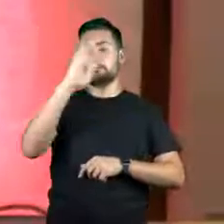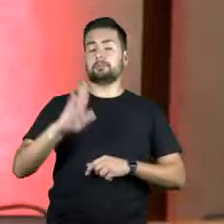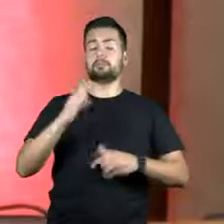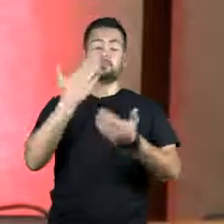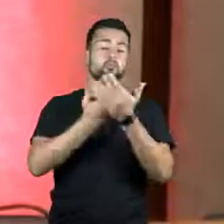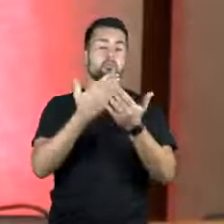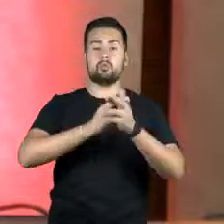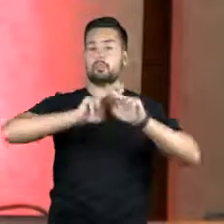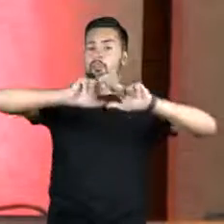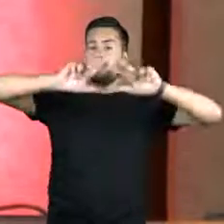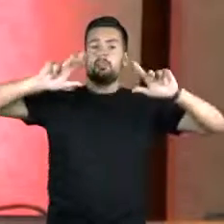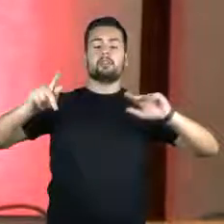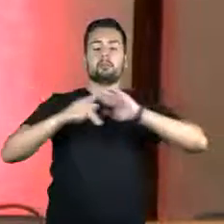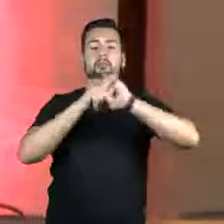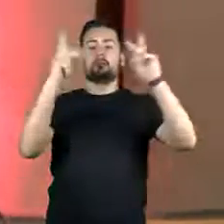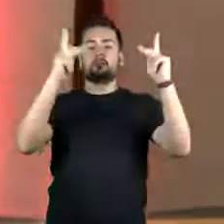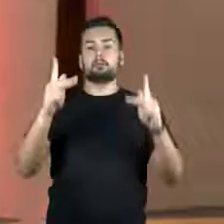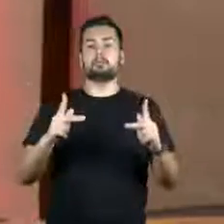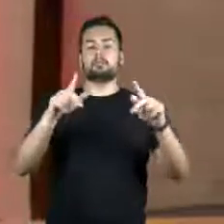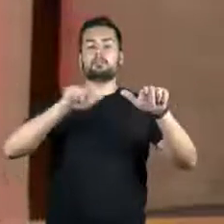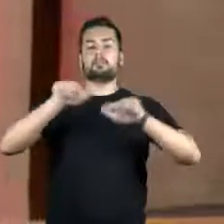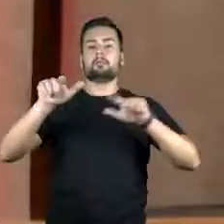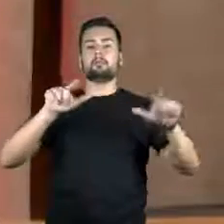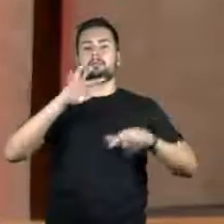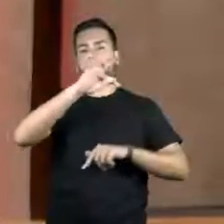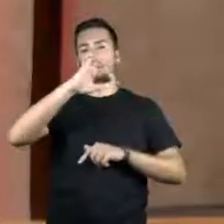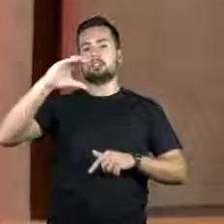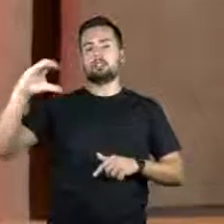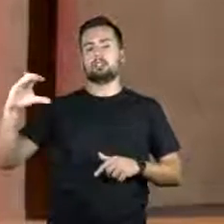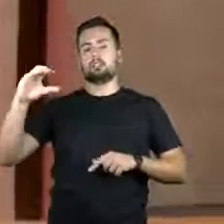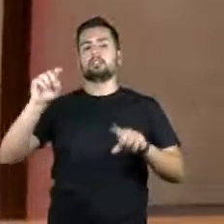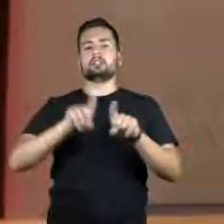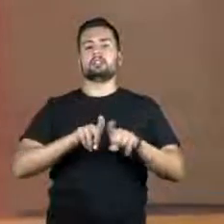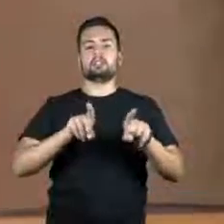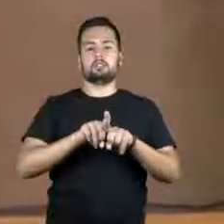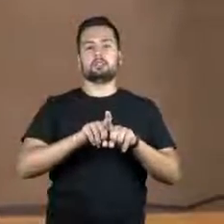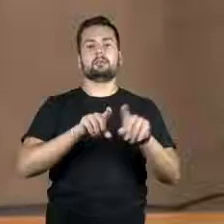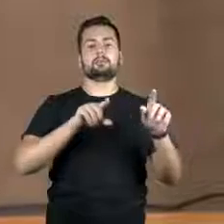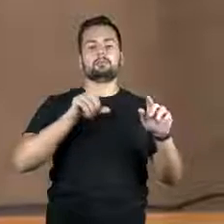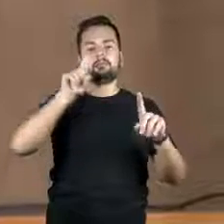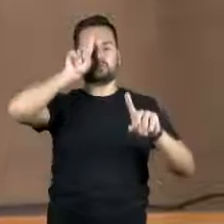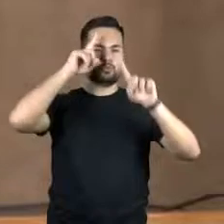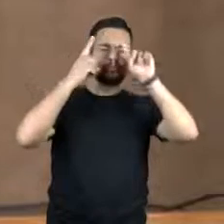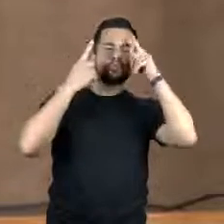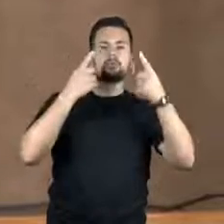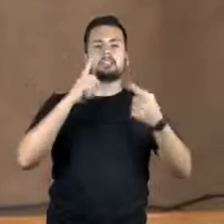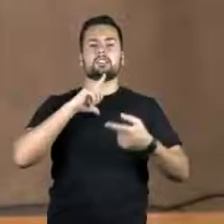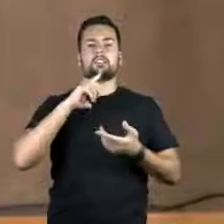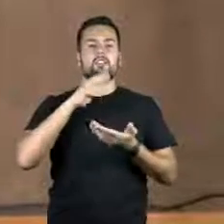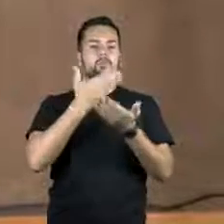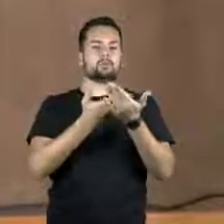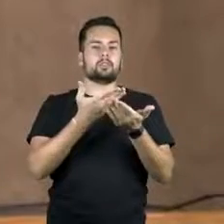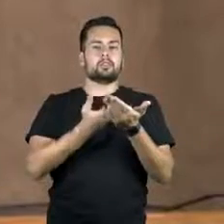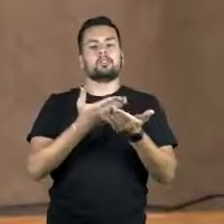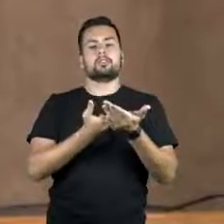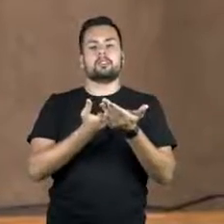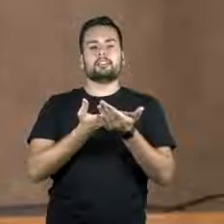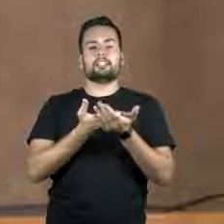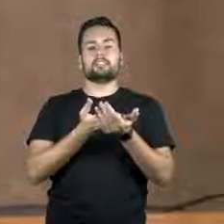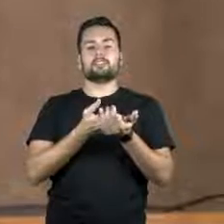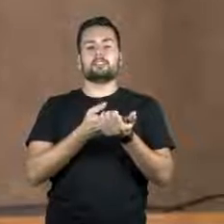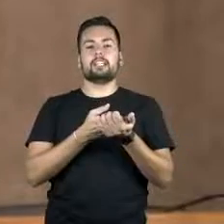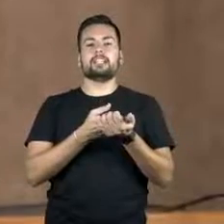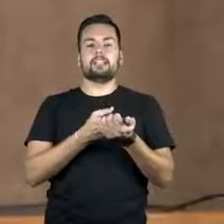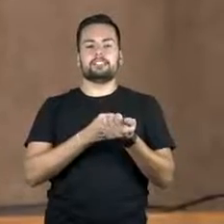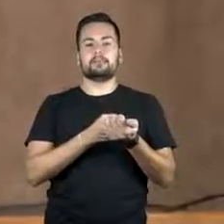estudo sobre o programa, em trabalhos de conclusão, dissertações também, né, muitos estudos que vão trazer esse tipo de utilização dentro